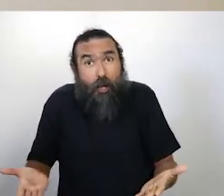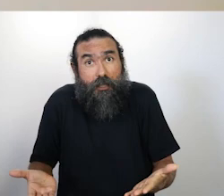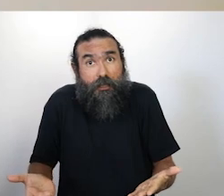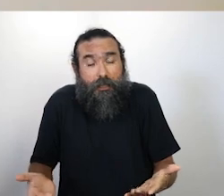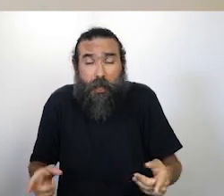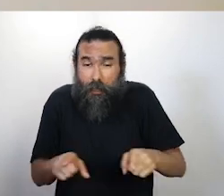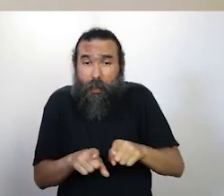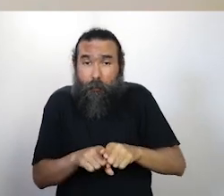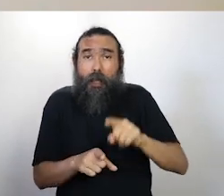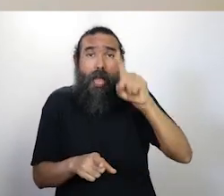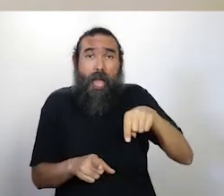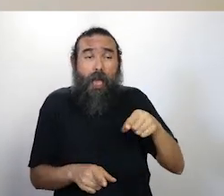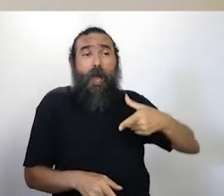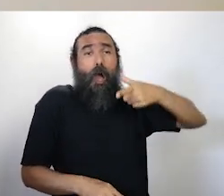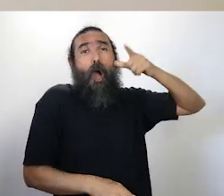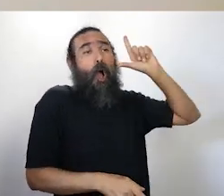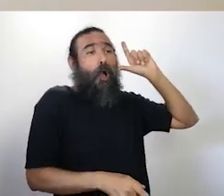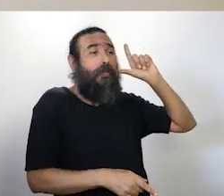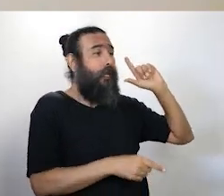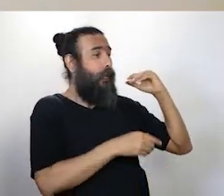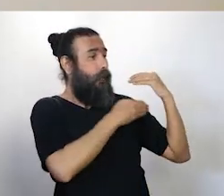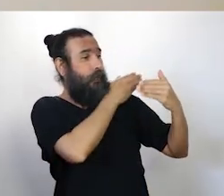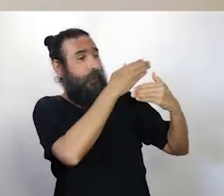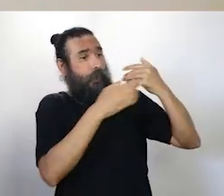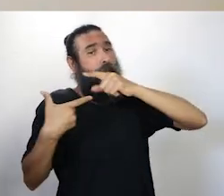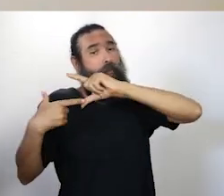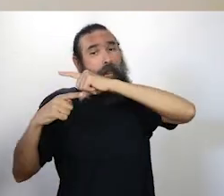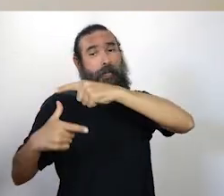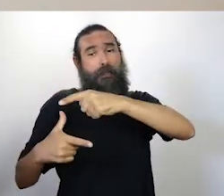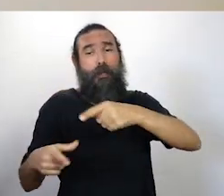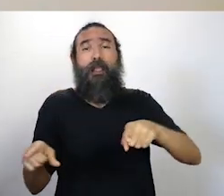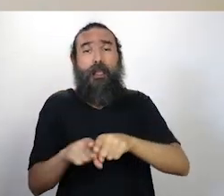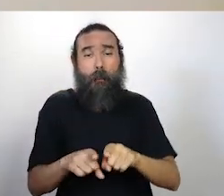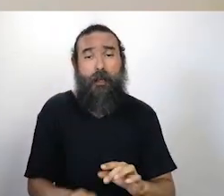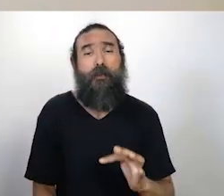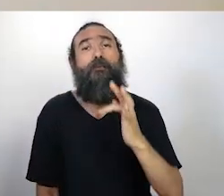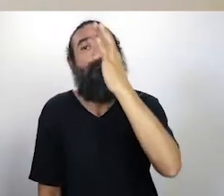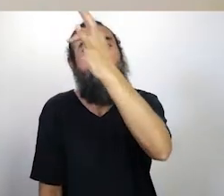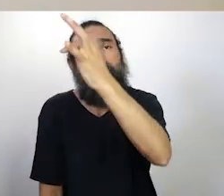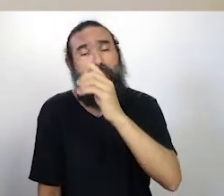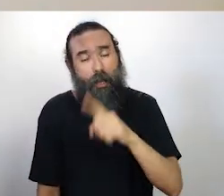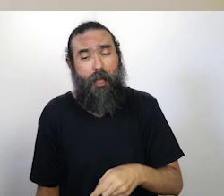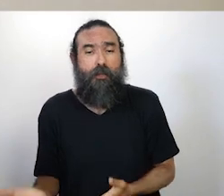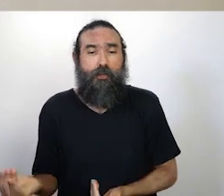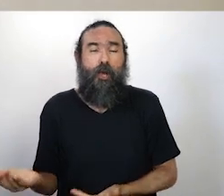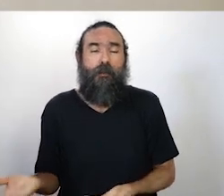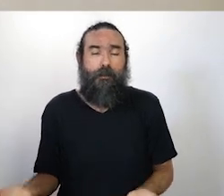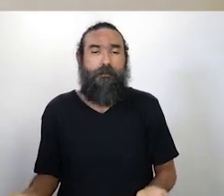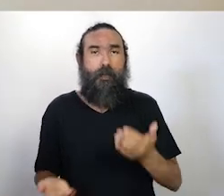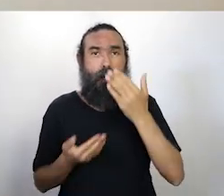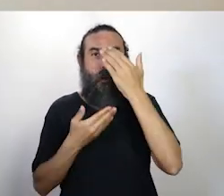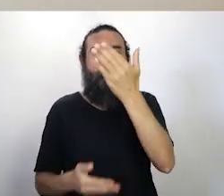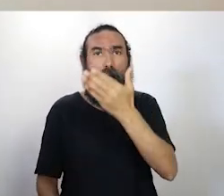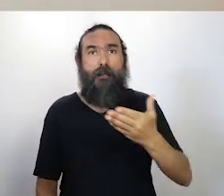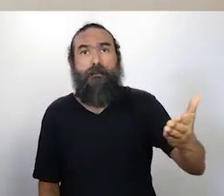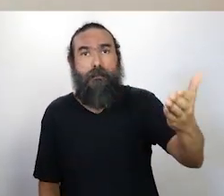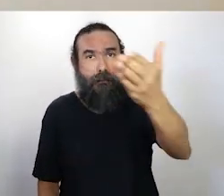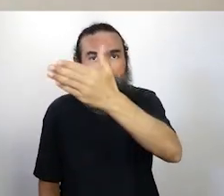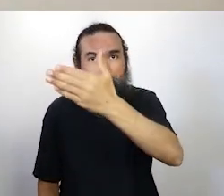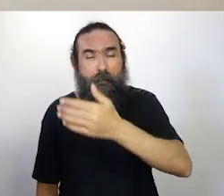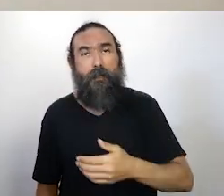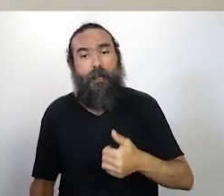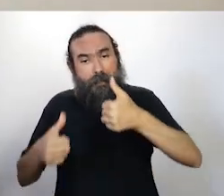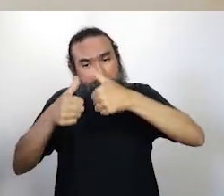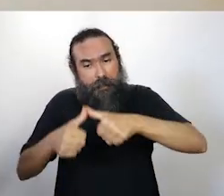nós somos o ontem e somos o amanhã também. Então, é só isso. Muito obrigada a